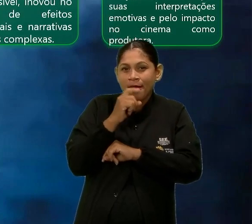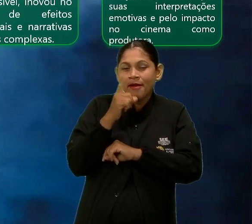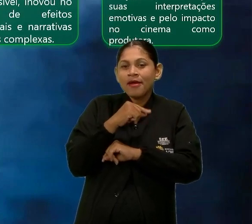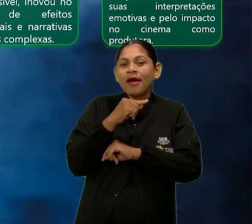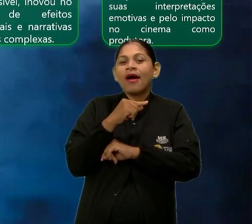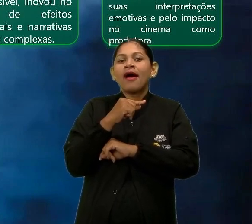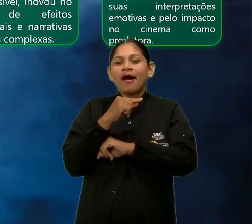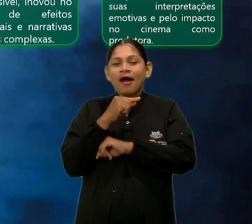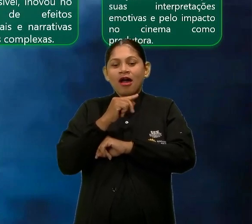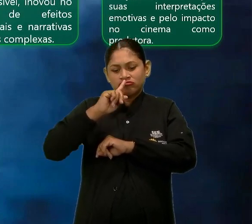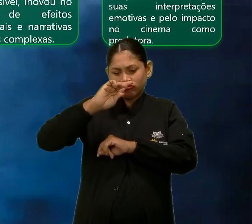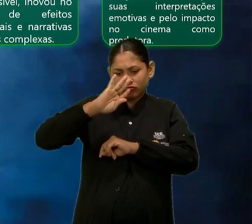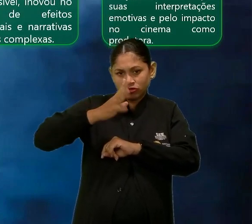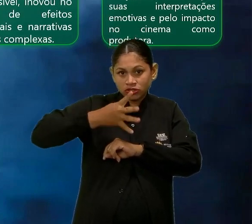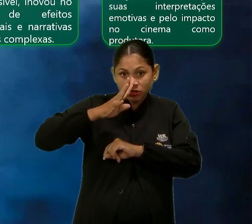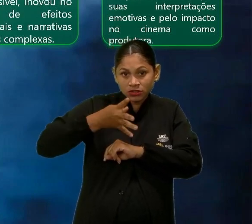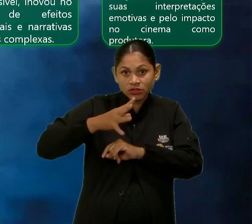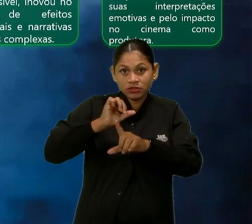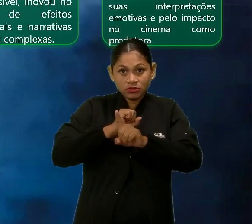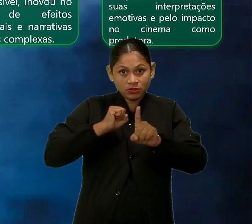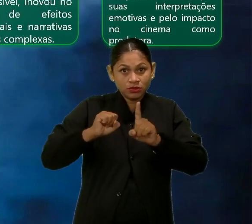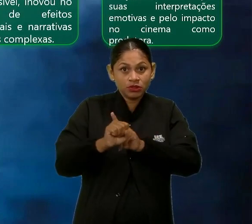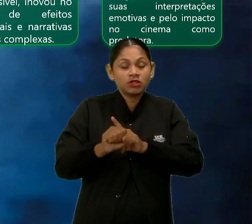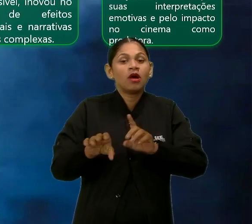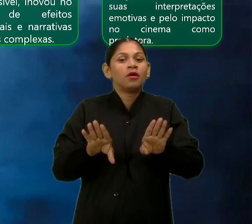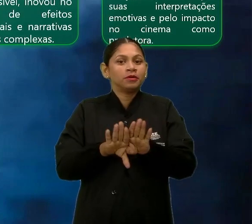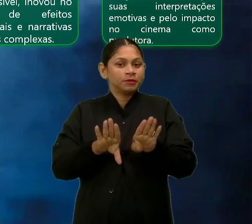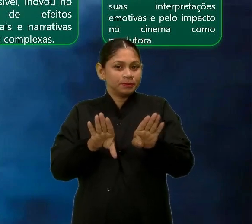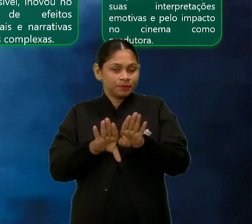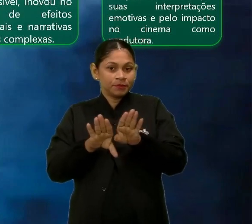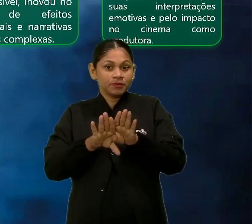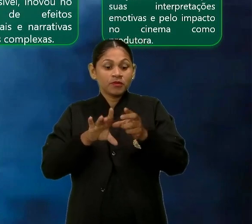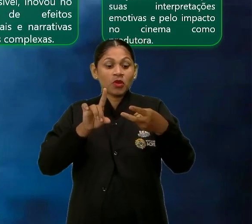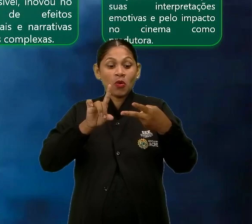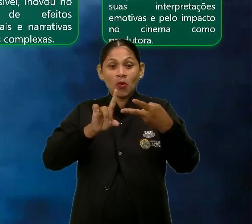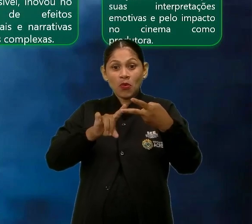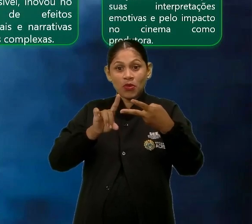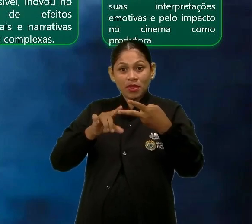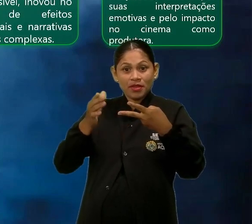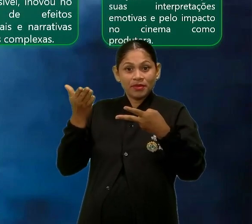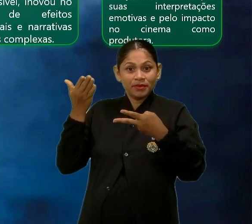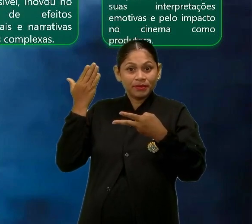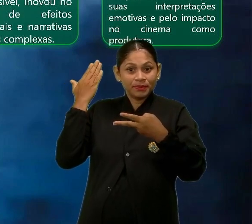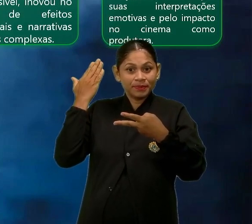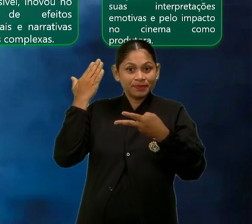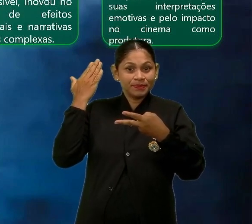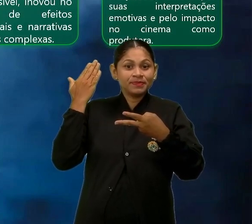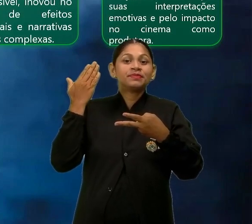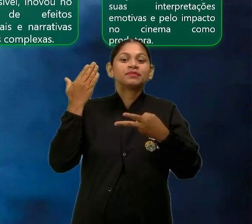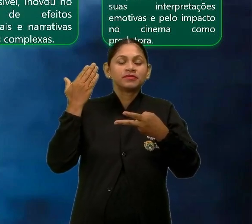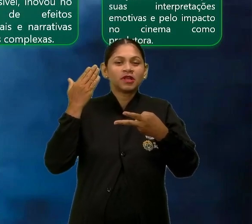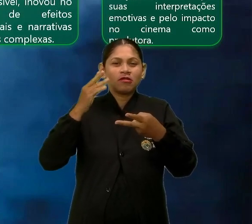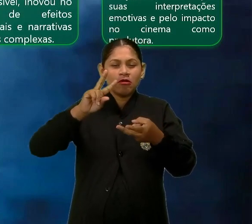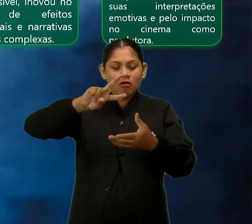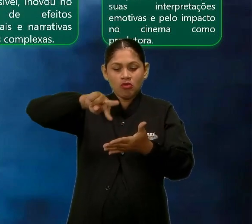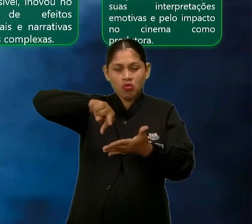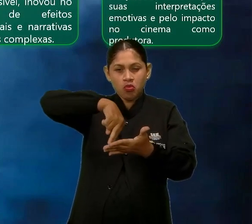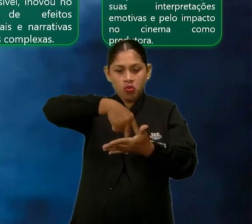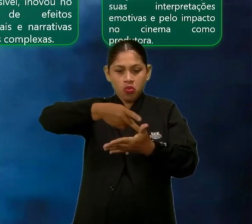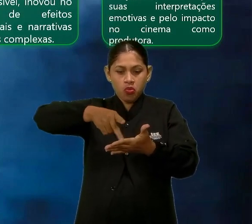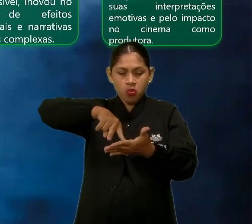brilhante. Buster Keaton, que é um renomado por sua capacidade de realizar acrobacias perigosas, o seu